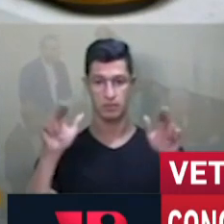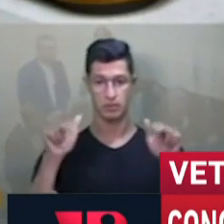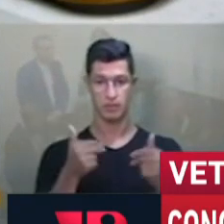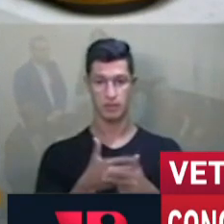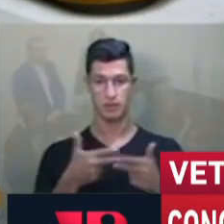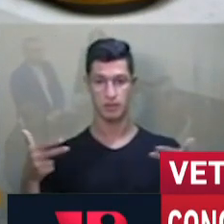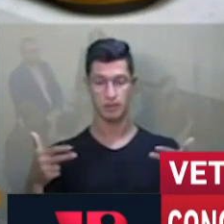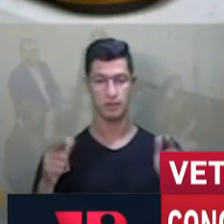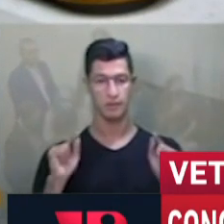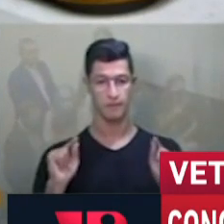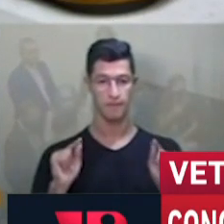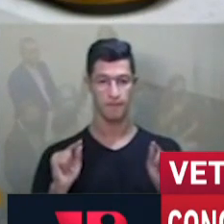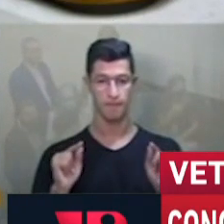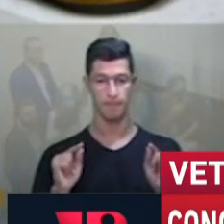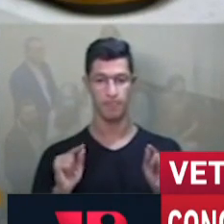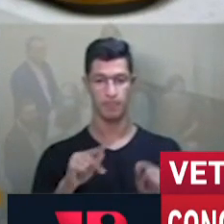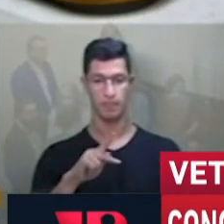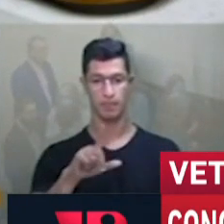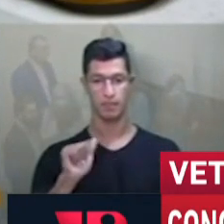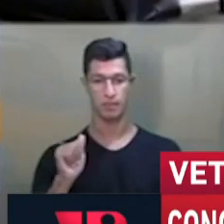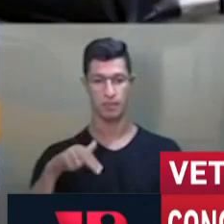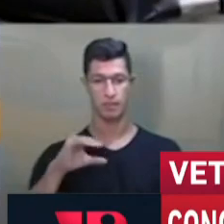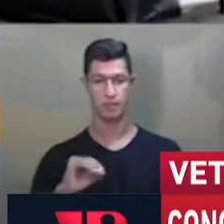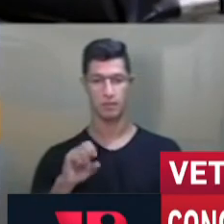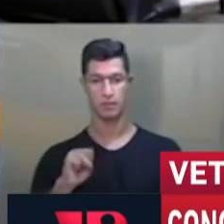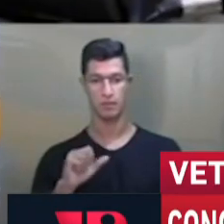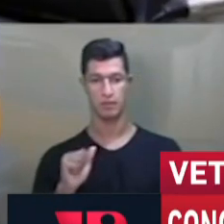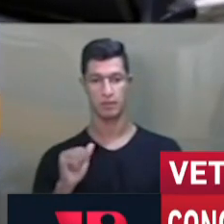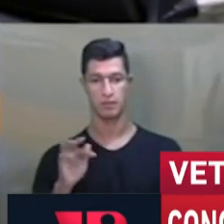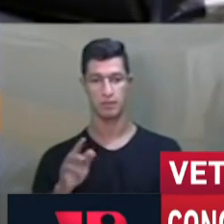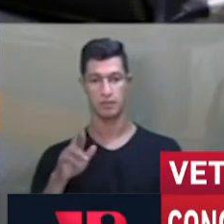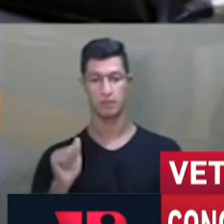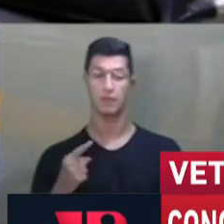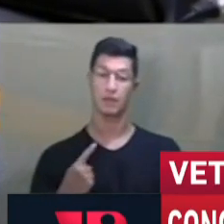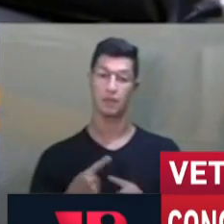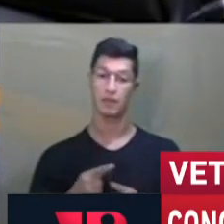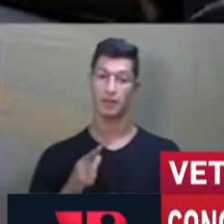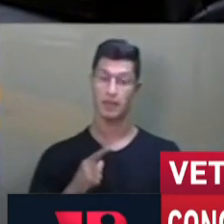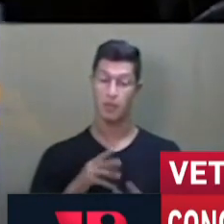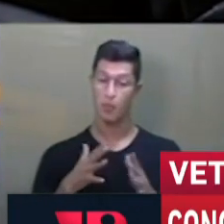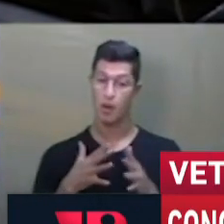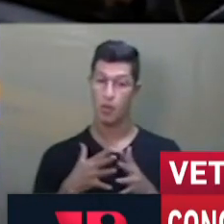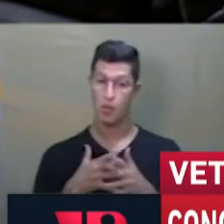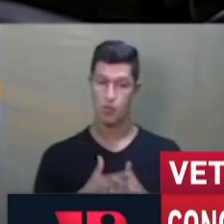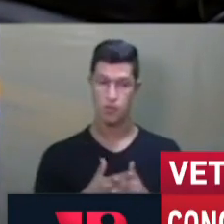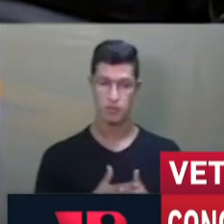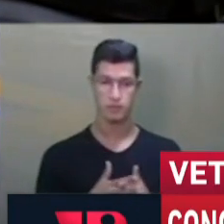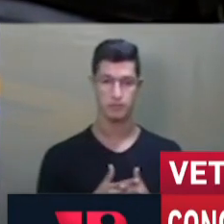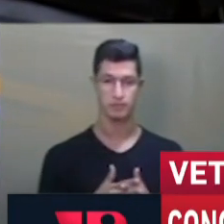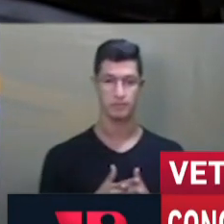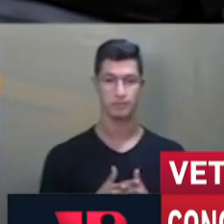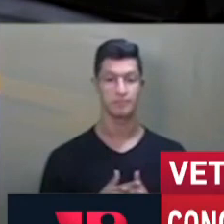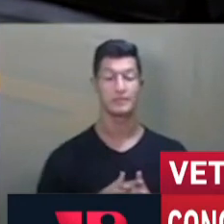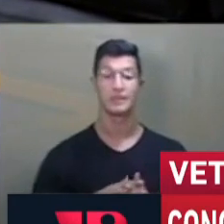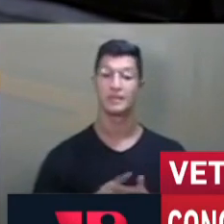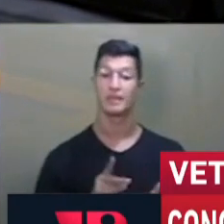ano, o que deve gerar uma perda de arrecadação de mais de 16 bilhões em tributos federais, de acordo com o